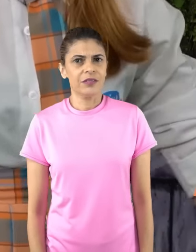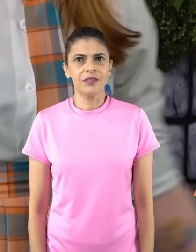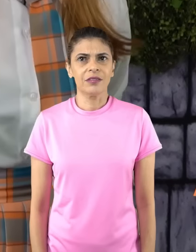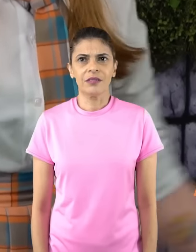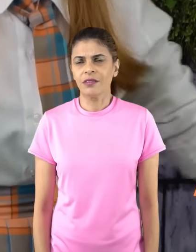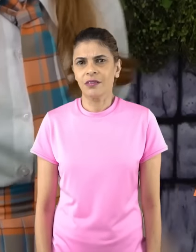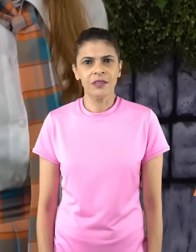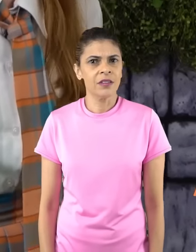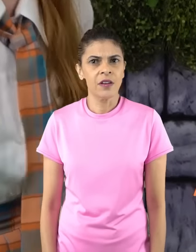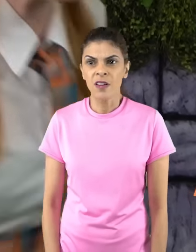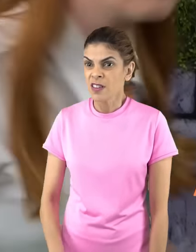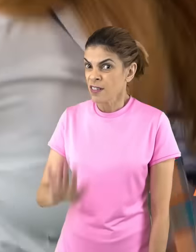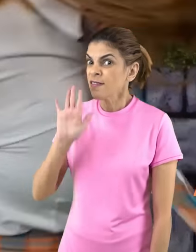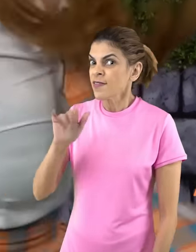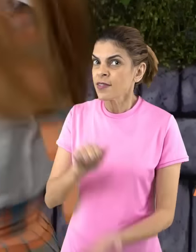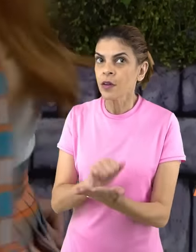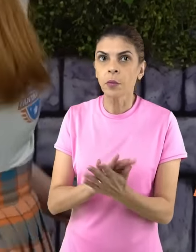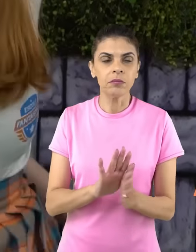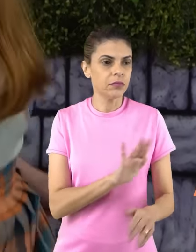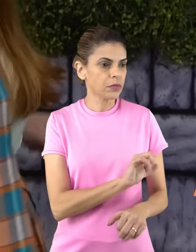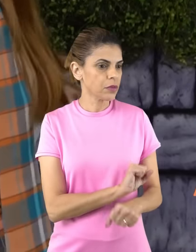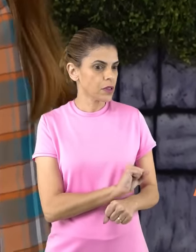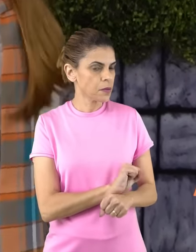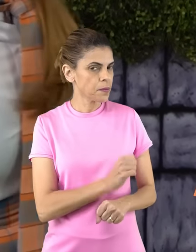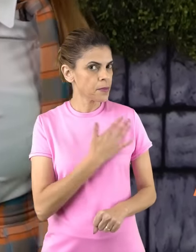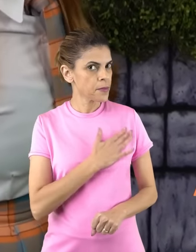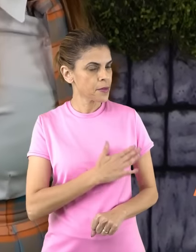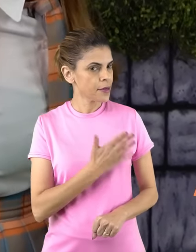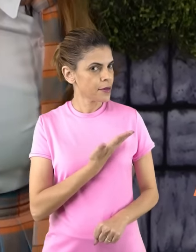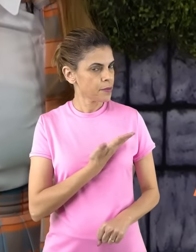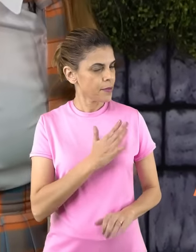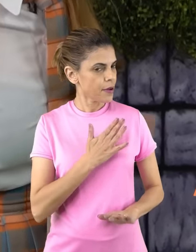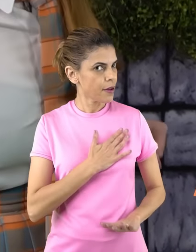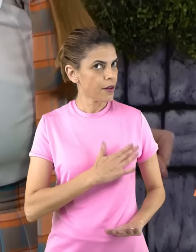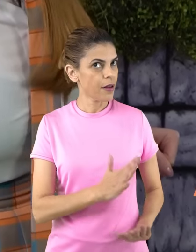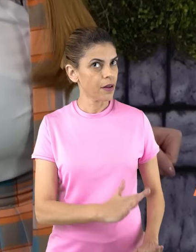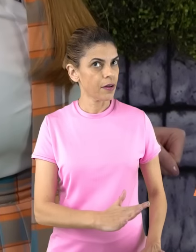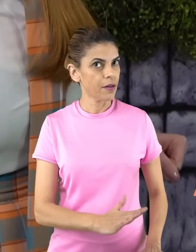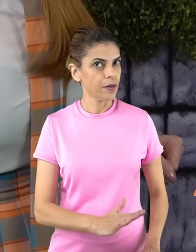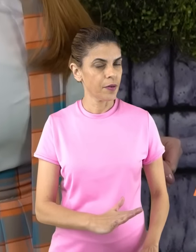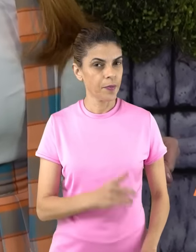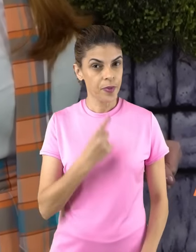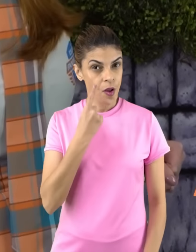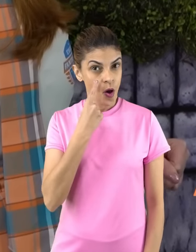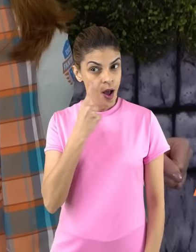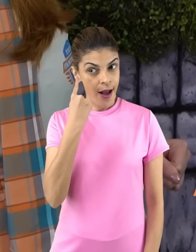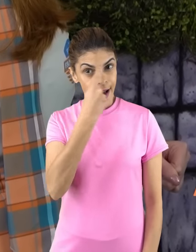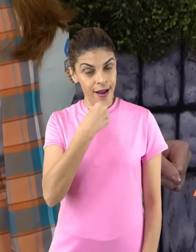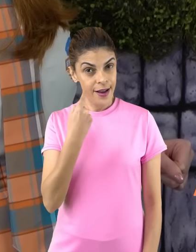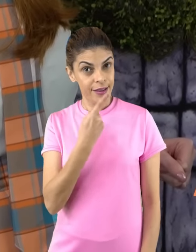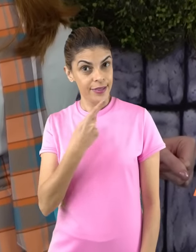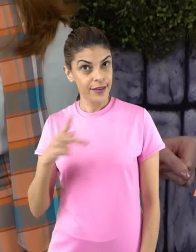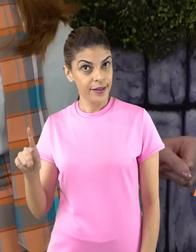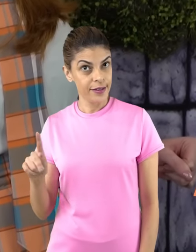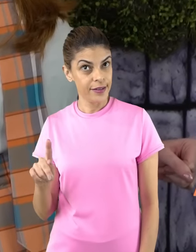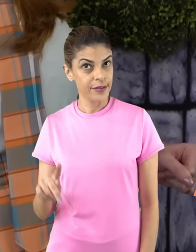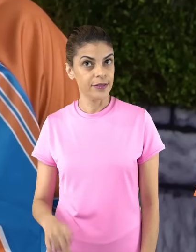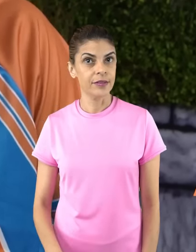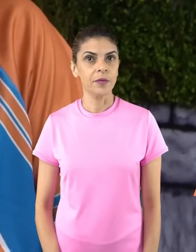Ah, ela vai se ver comigo Espera, amiga Calma Olha só o que o Renan está fazendo